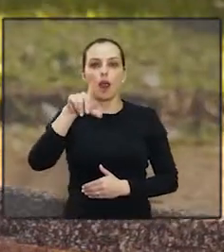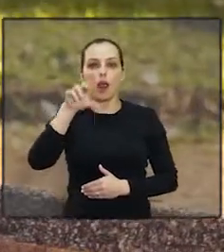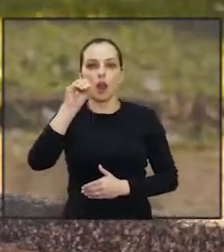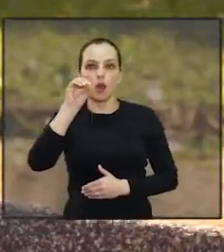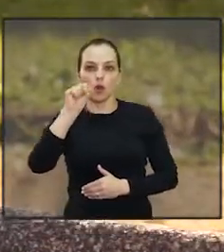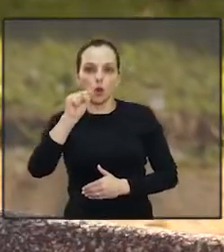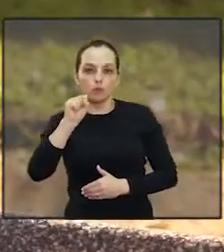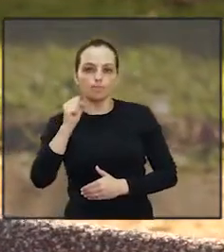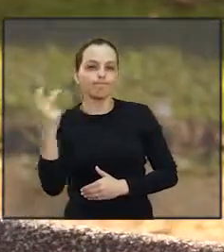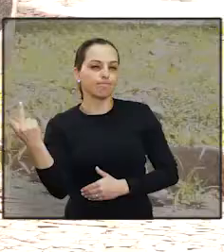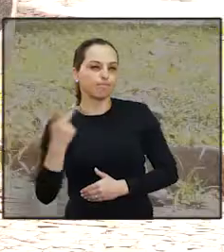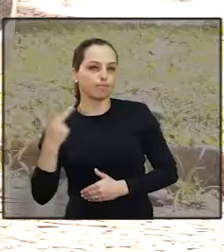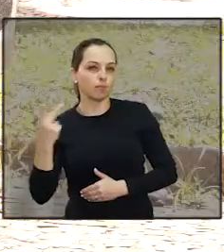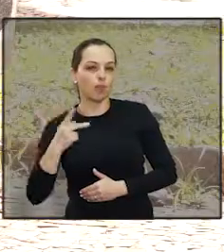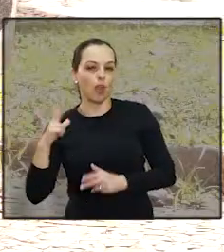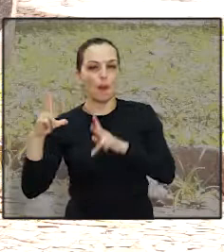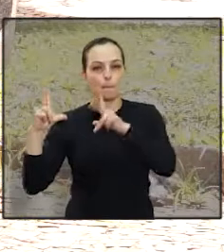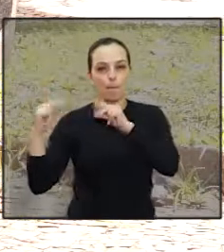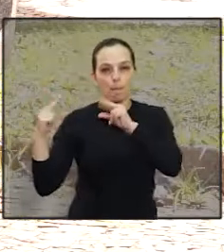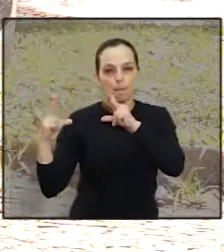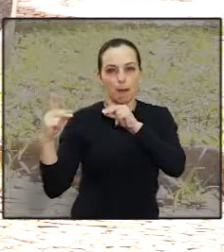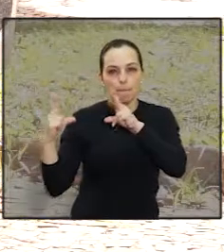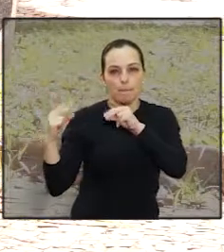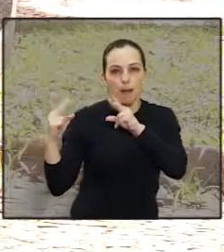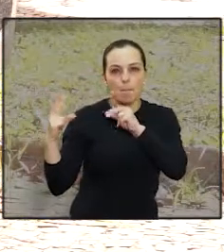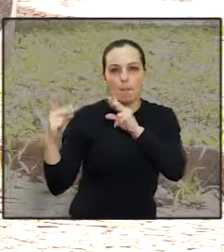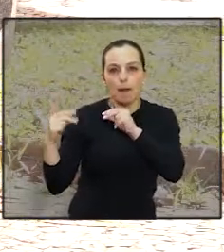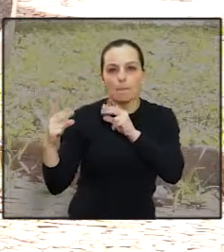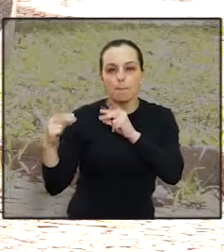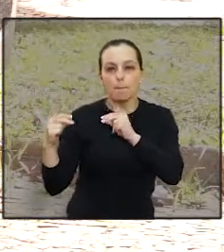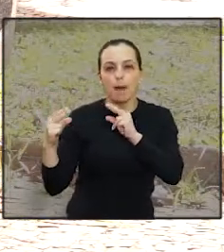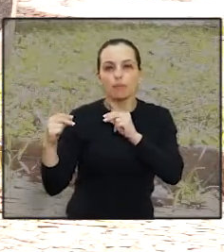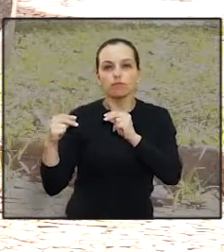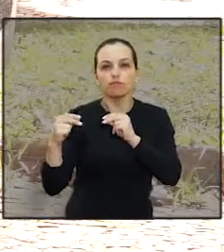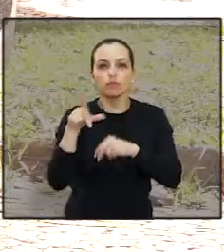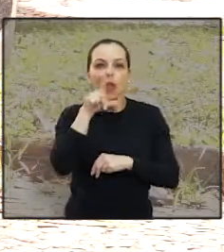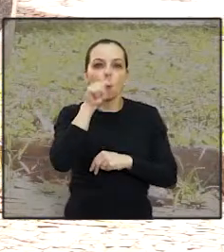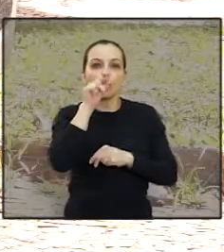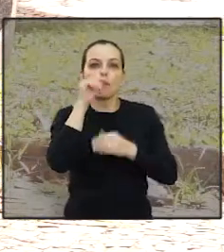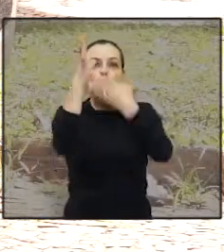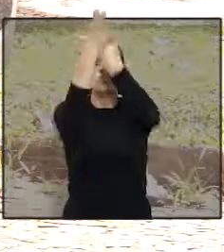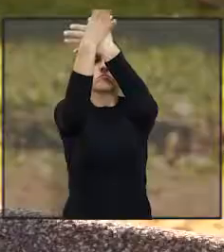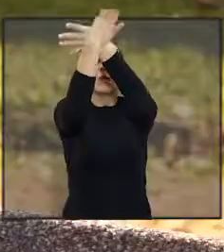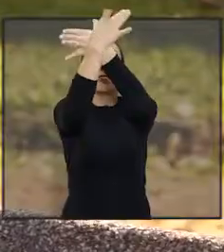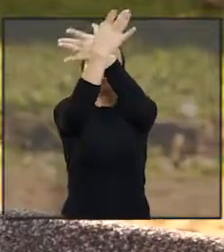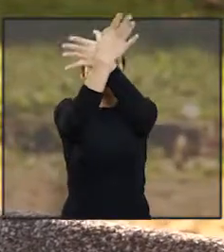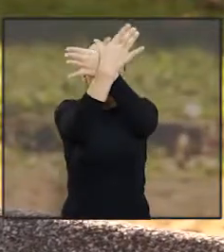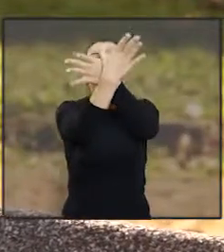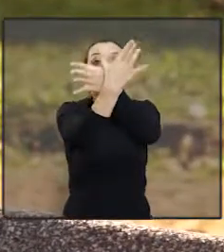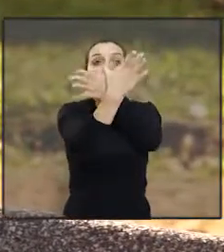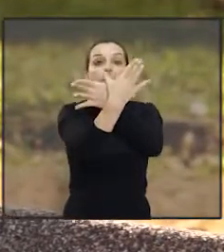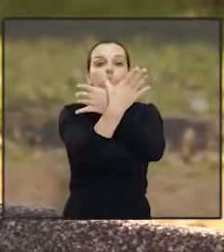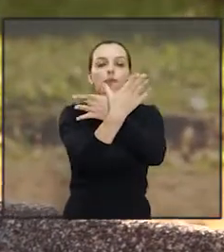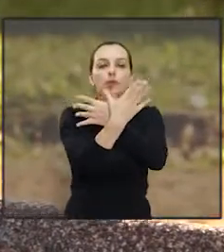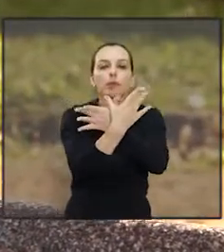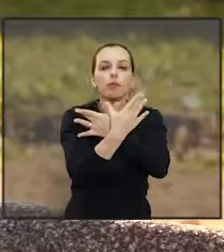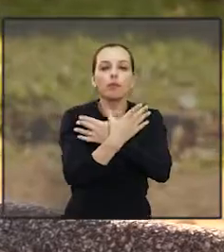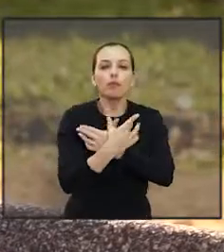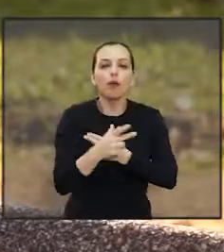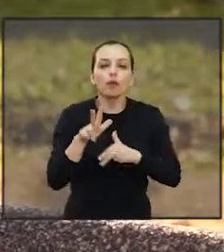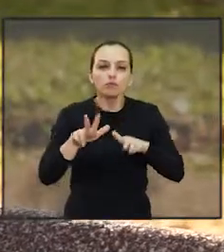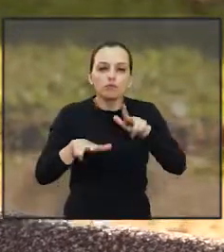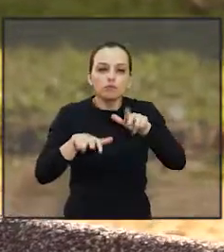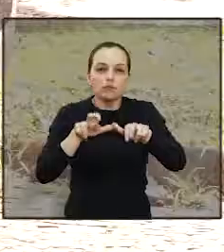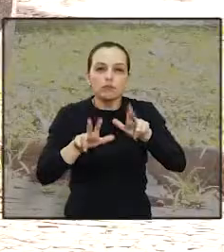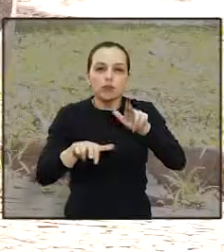casa com nada mais nada menos que o professor Carlos Fava, sempre vou lembrar, e estamos ali conversando e